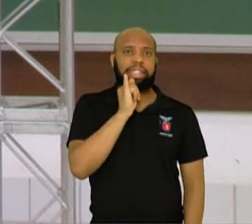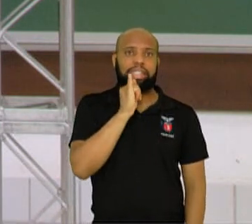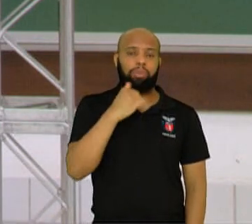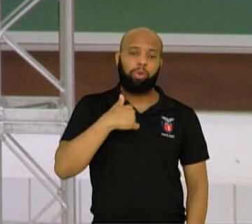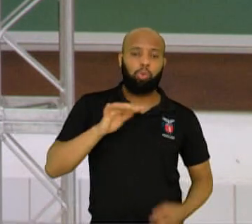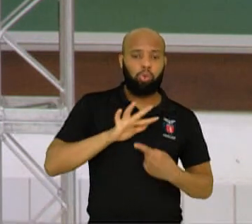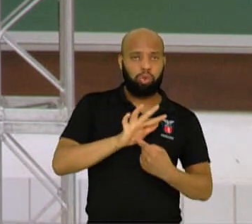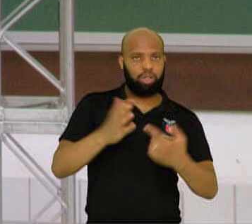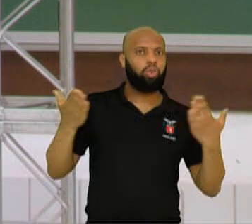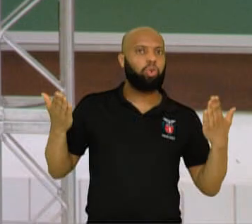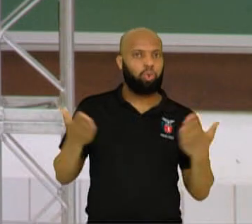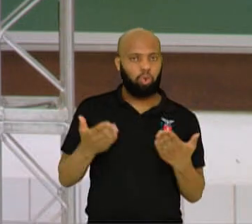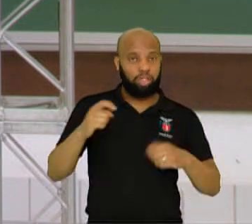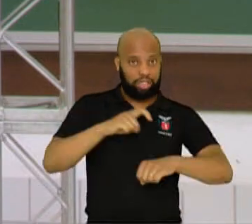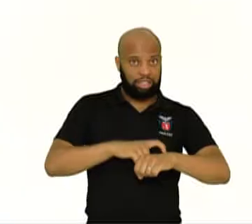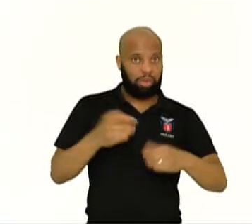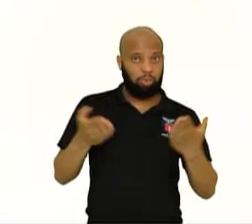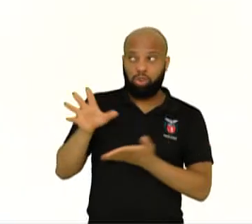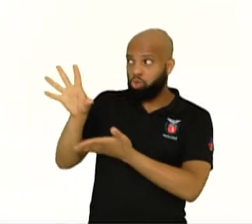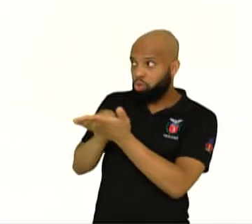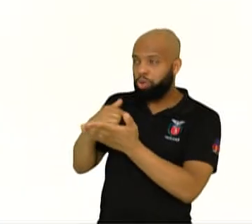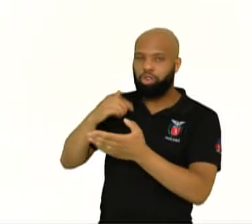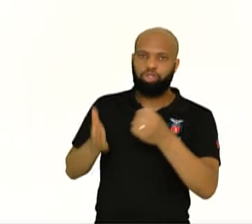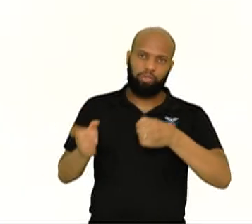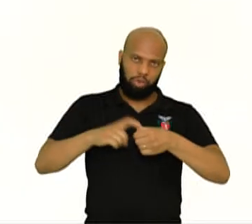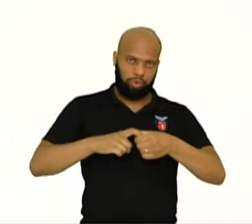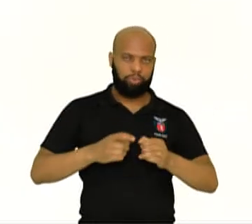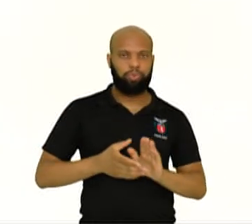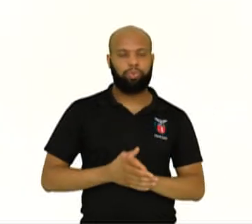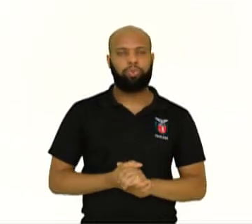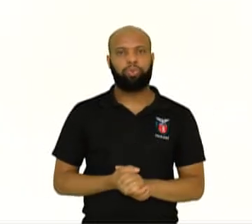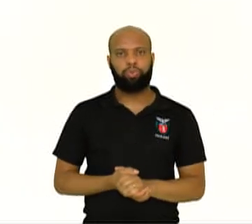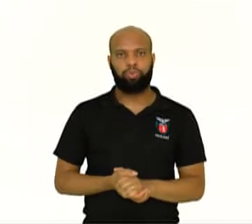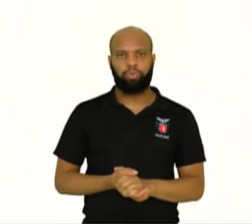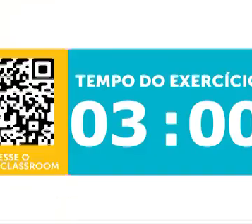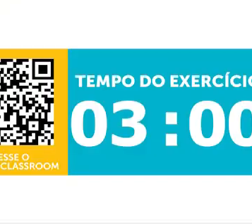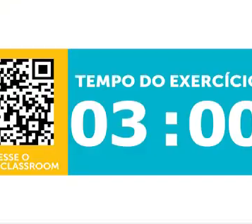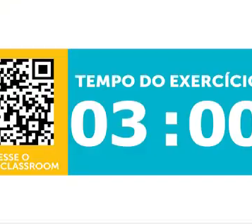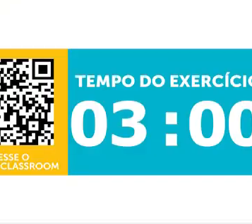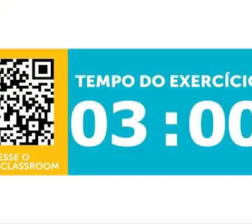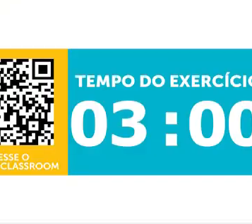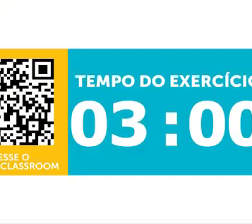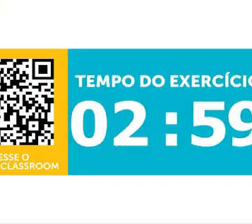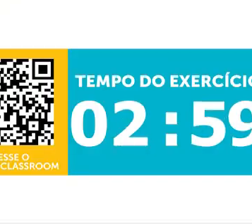que eu dei na aula de hoje. Eu vou dar um tempinho para você copiar e eu já volto para a gente encerrar nossa aula de hoje.